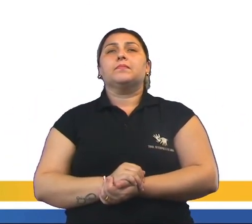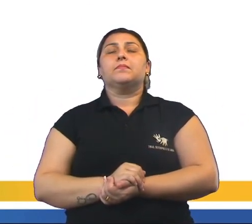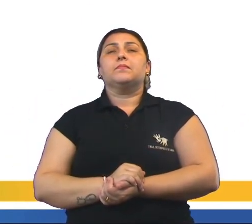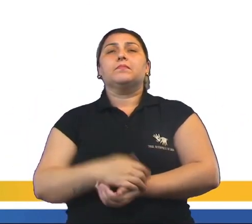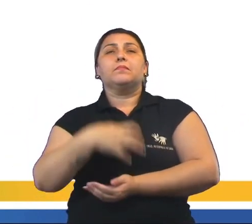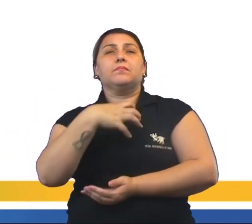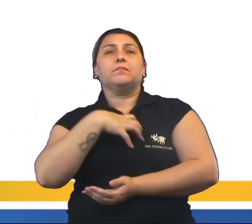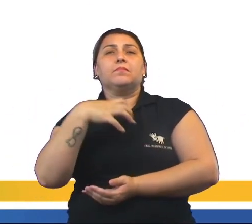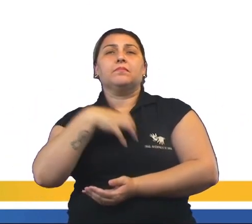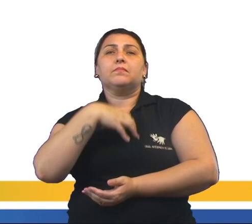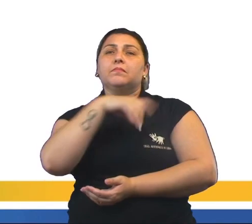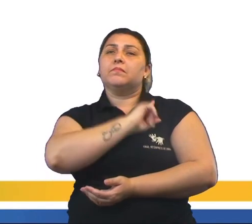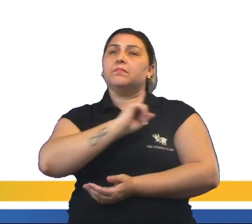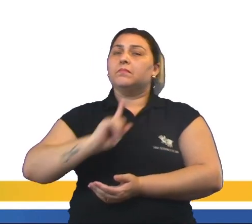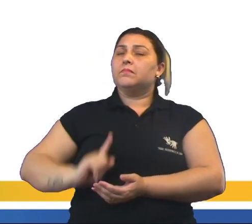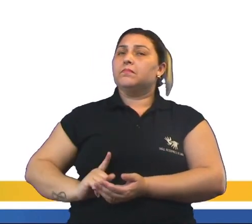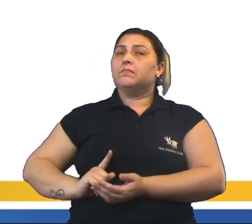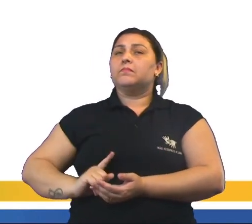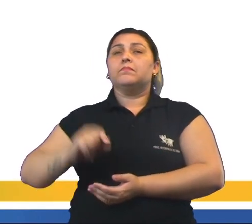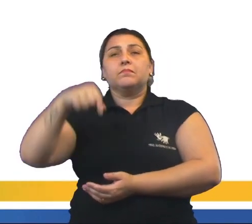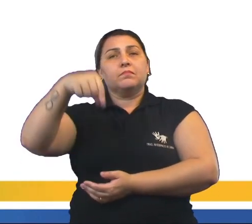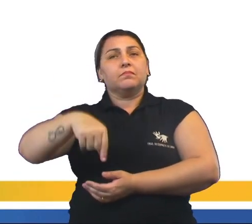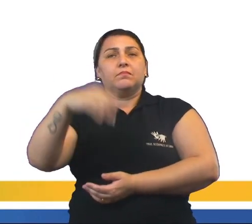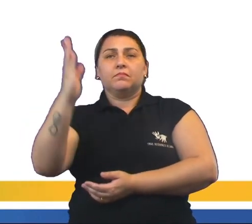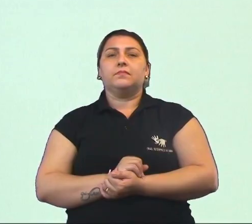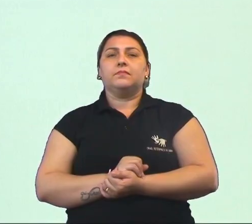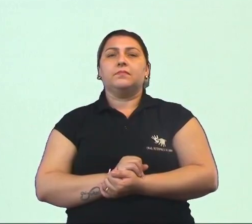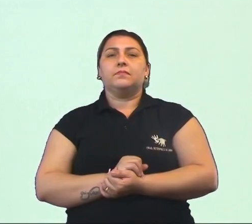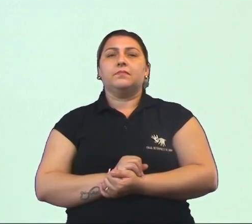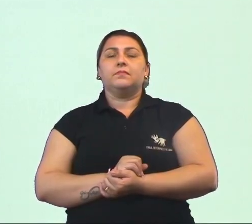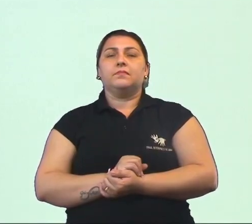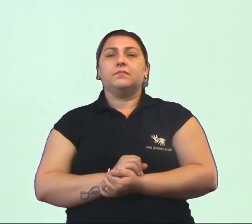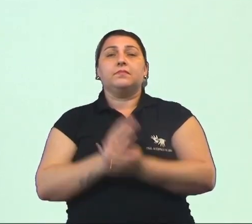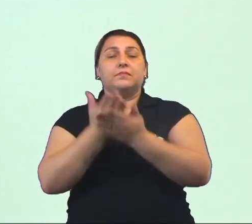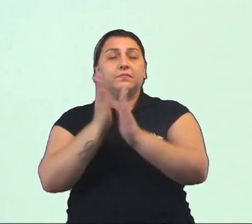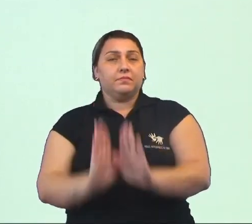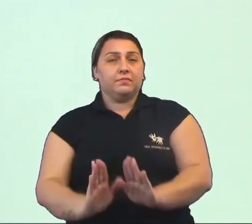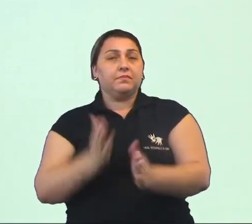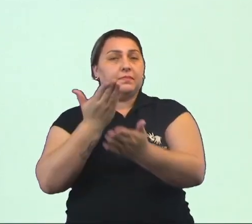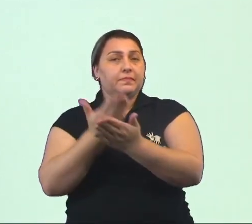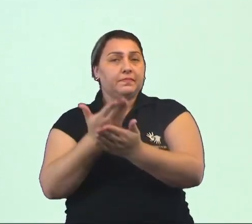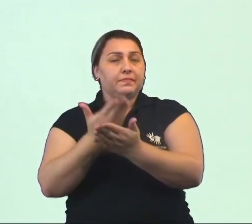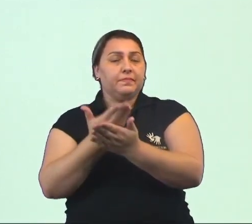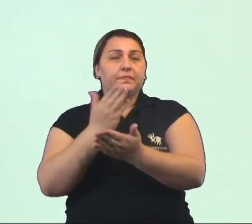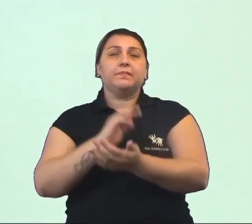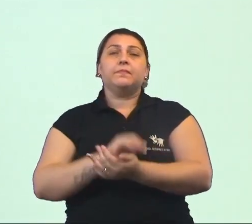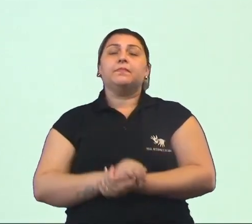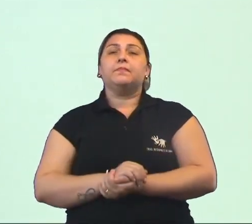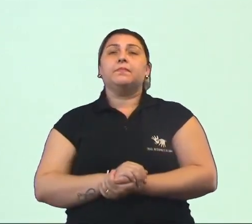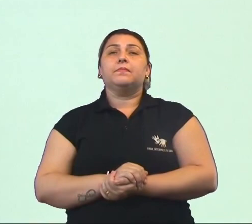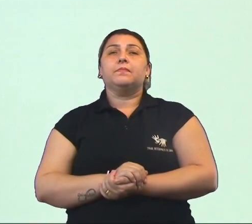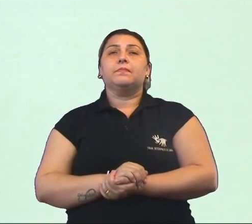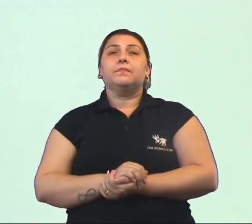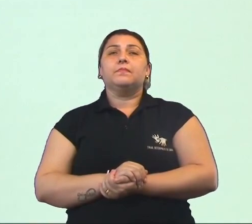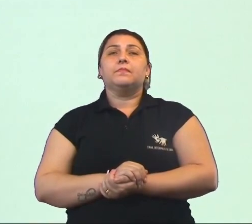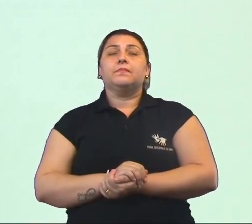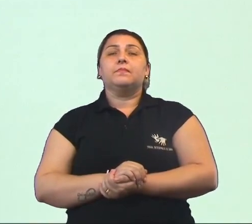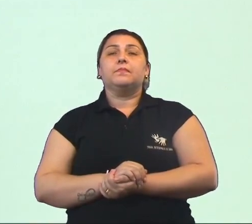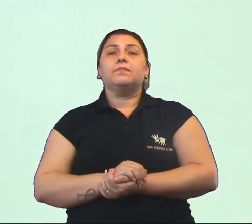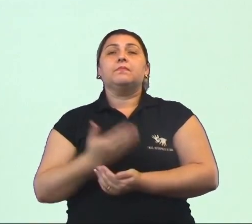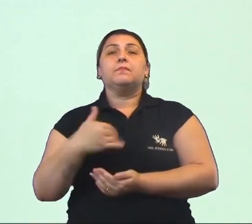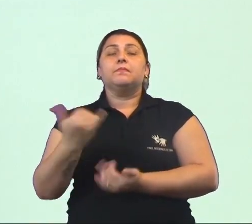formas, né, de governo, inclusive no Brasil. Termina aqui, né, mais uma aula. Para mais